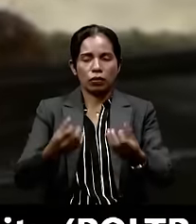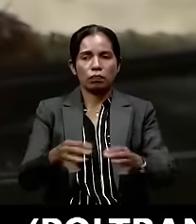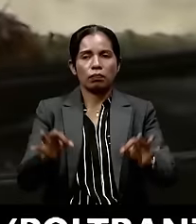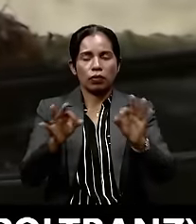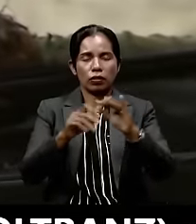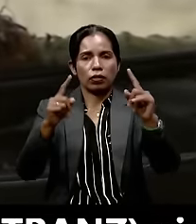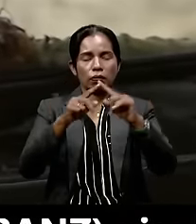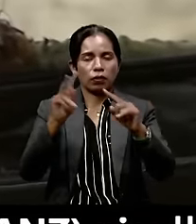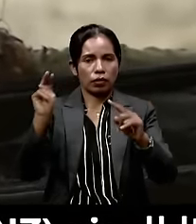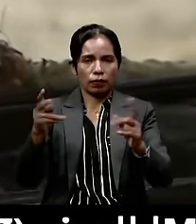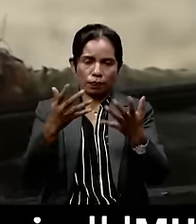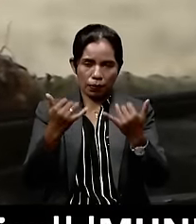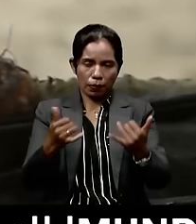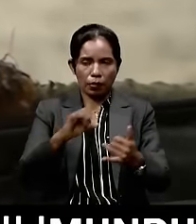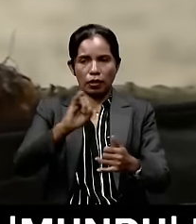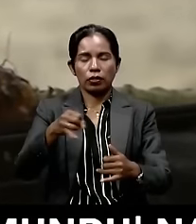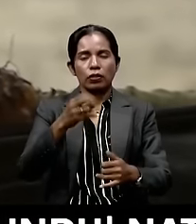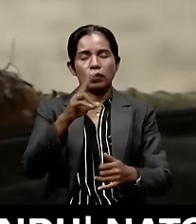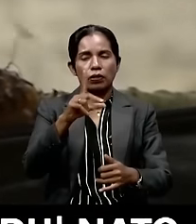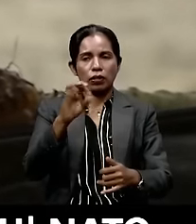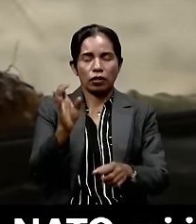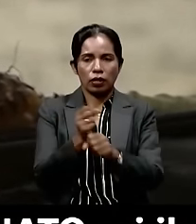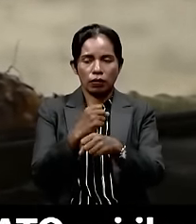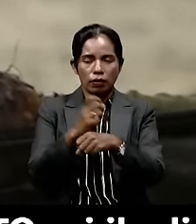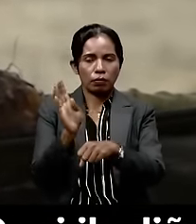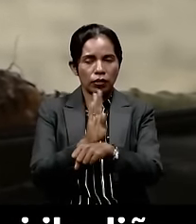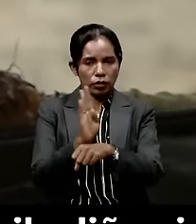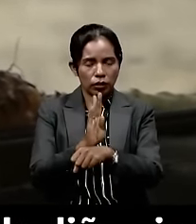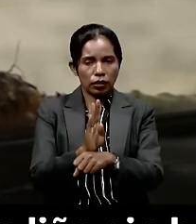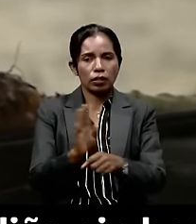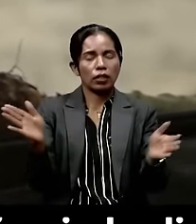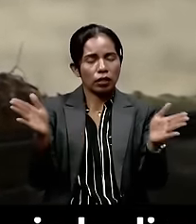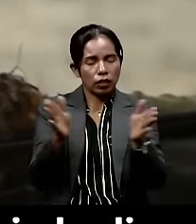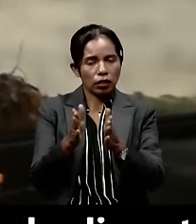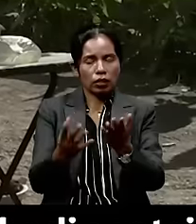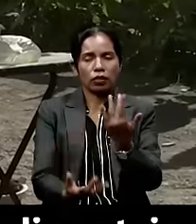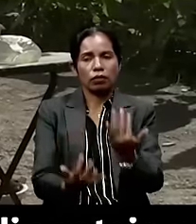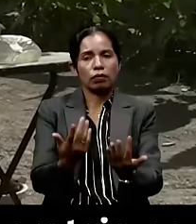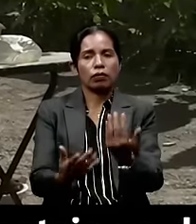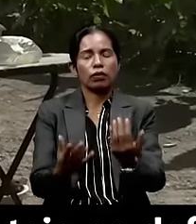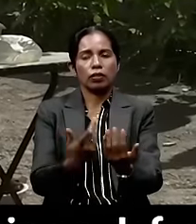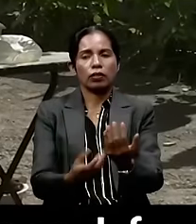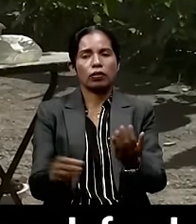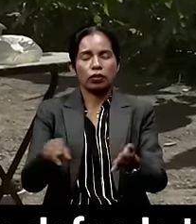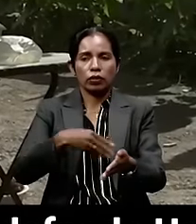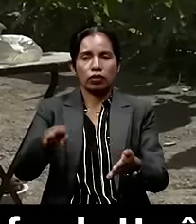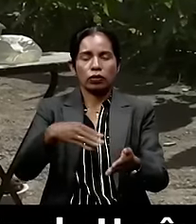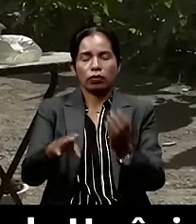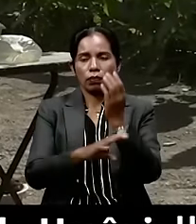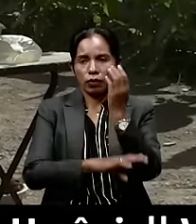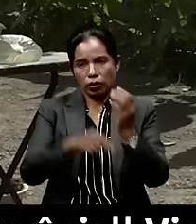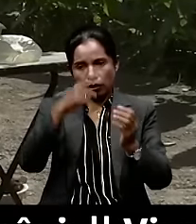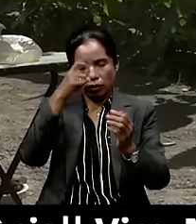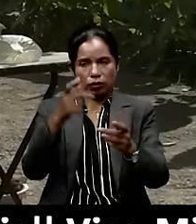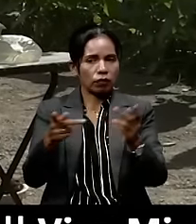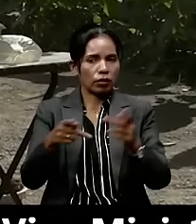bania. Da dauni Zuleta halo fali negosi ki hane santunu batar mai be idane la suficiente. Tamba fatin hela